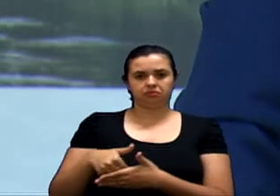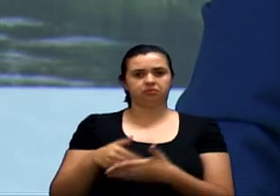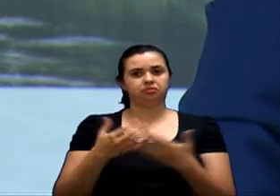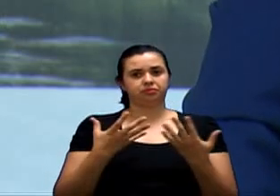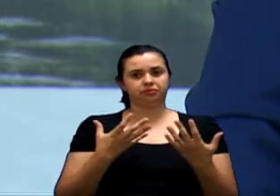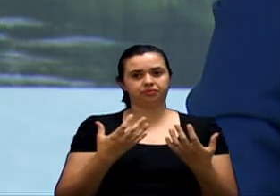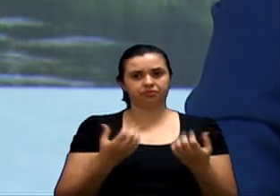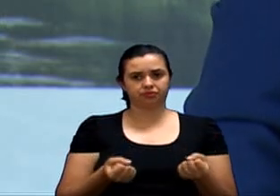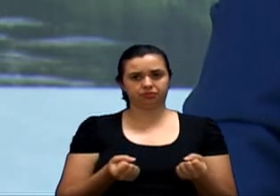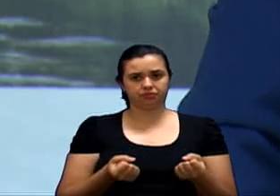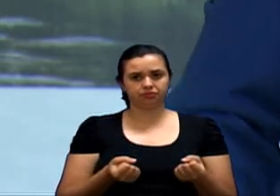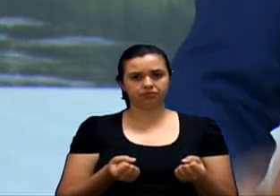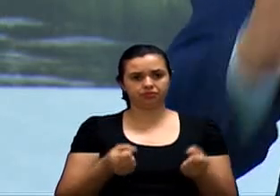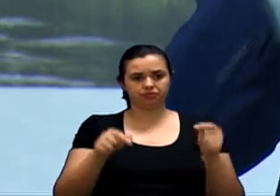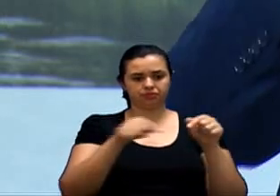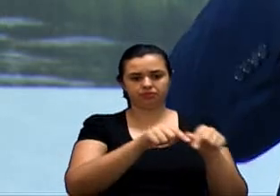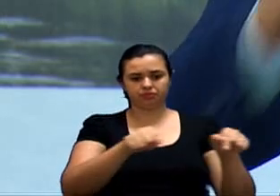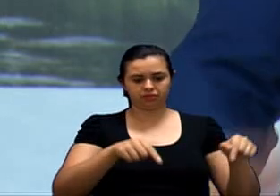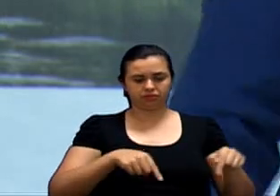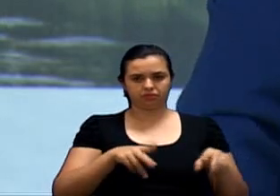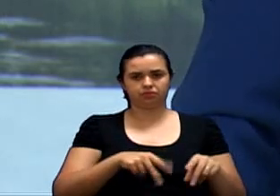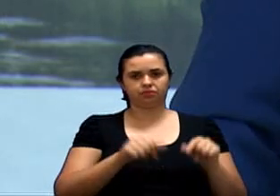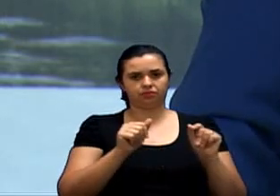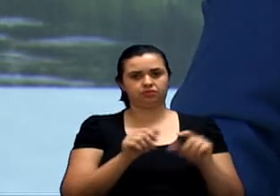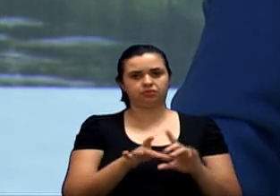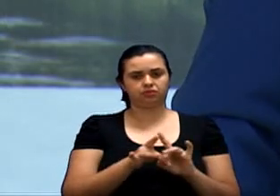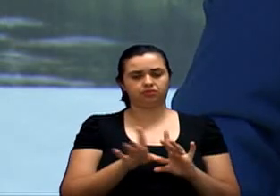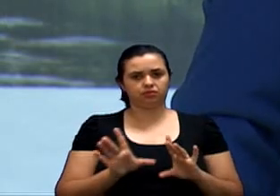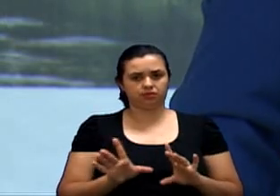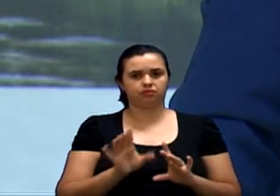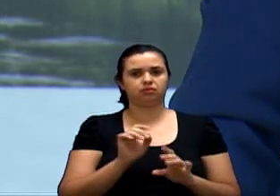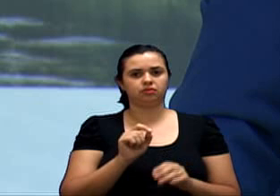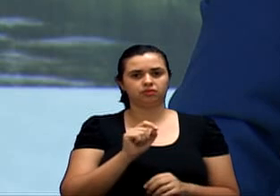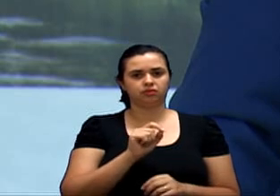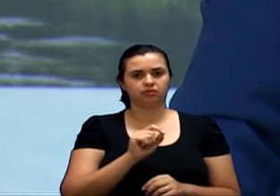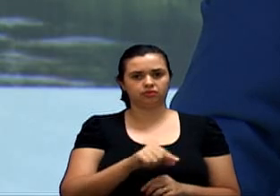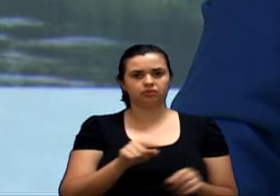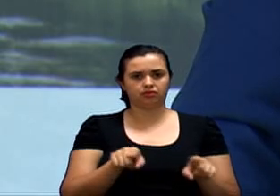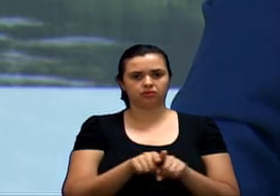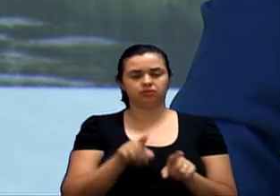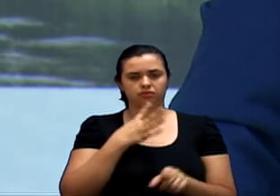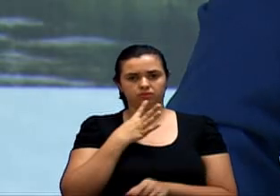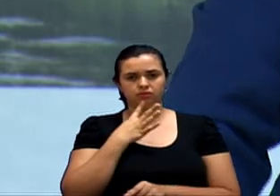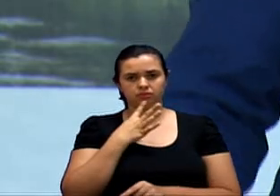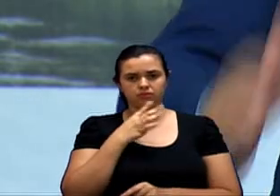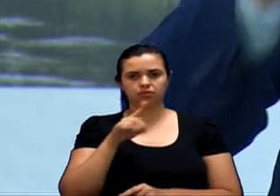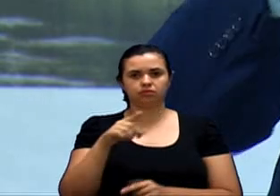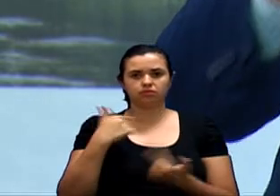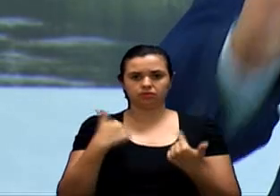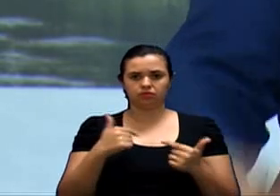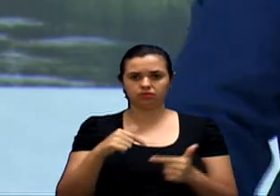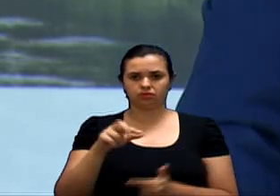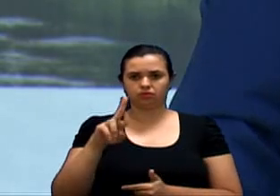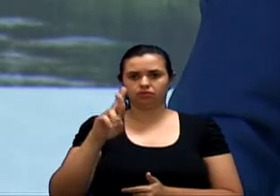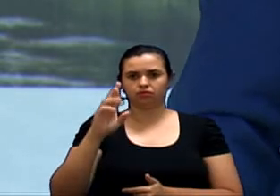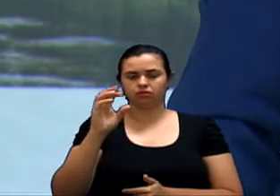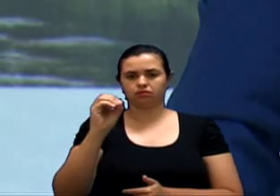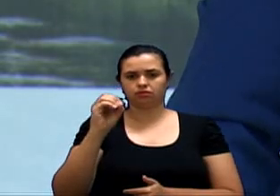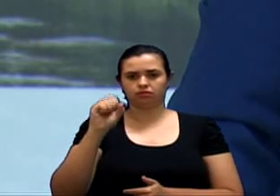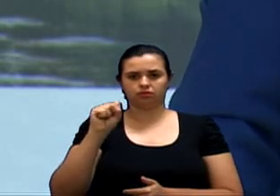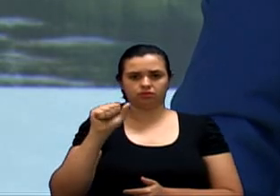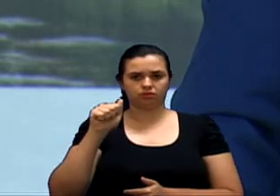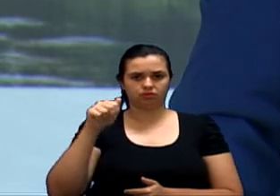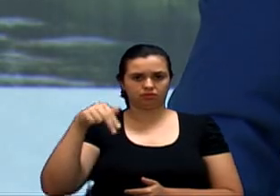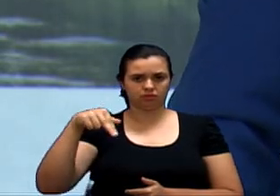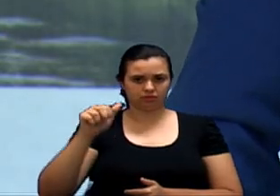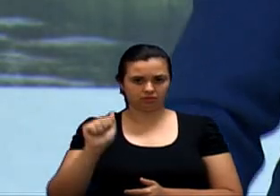da desafetação da área, e eu conheço muito bem o trabalho da Rosana. O trabalho dela conheci em 2015, quando eu